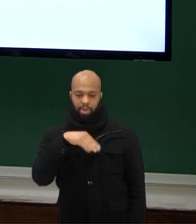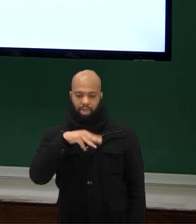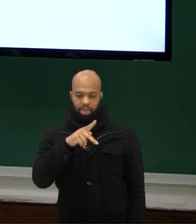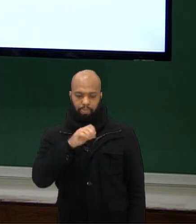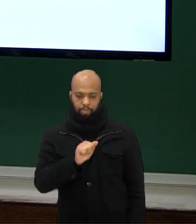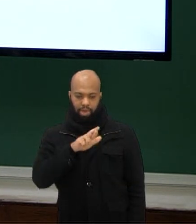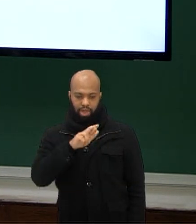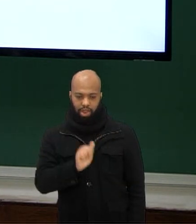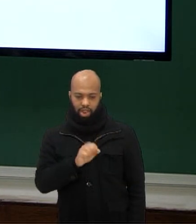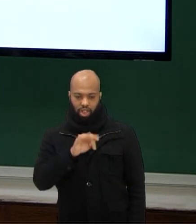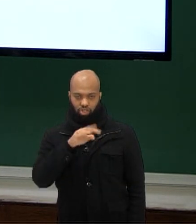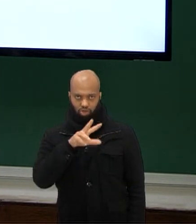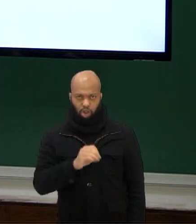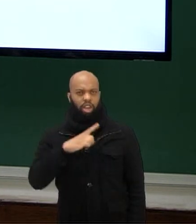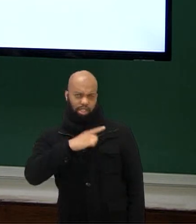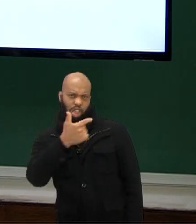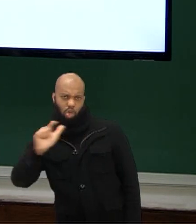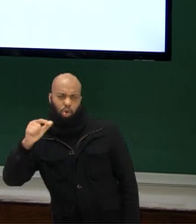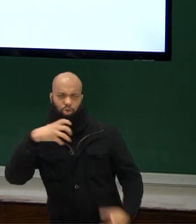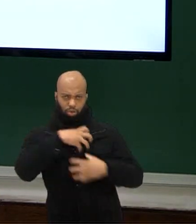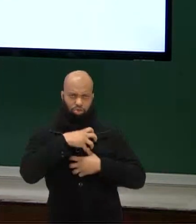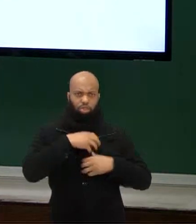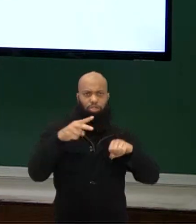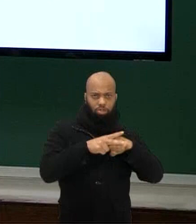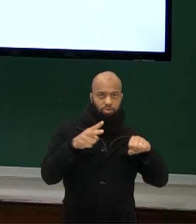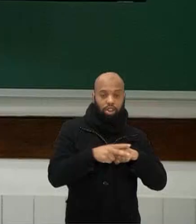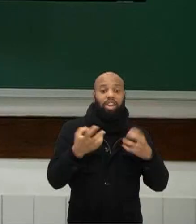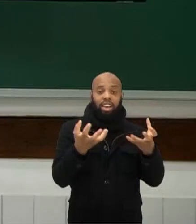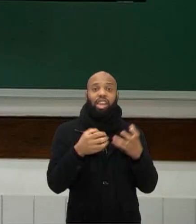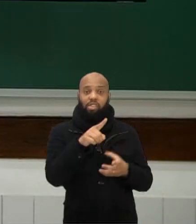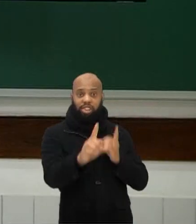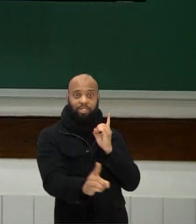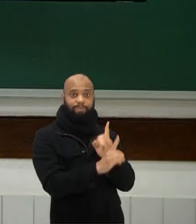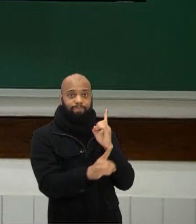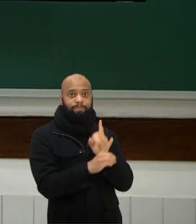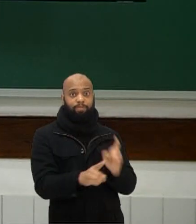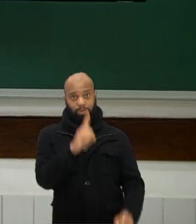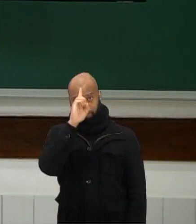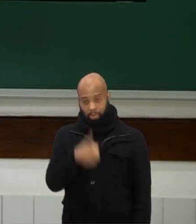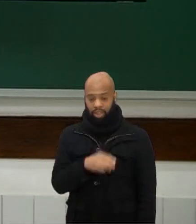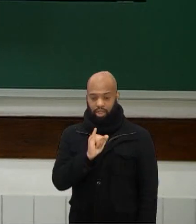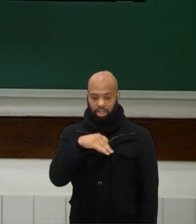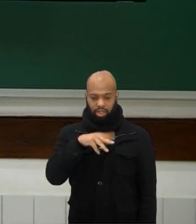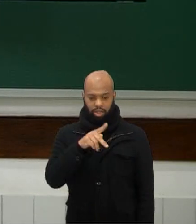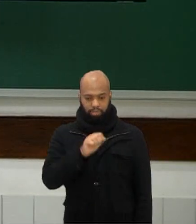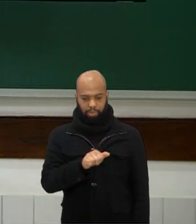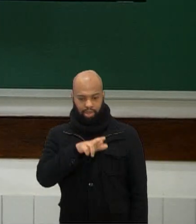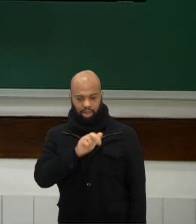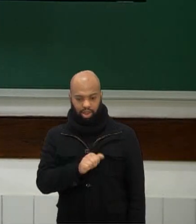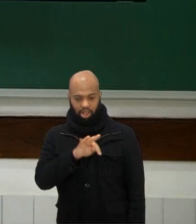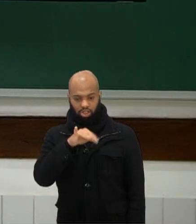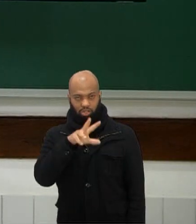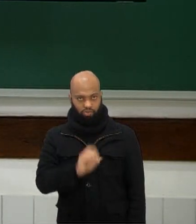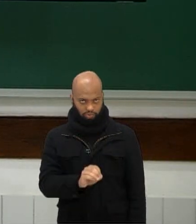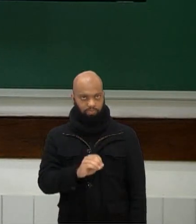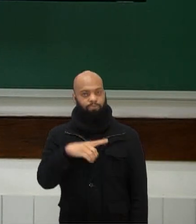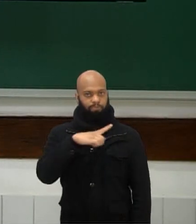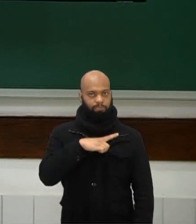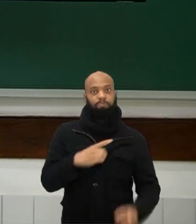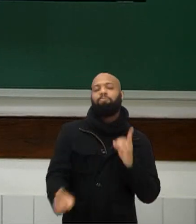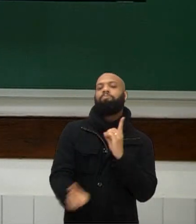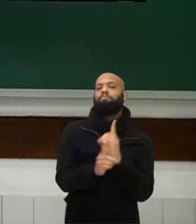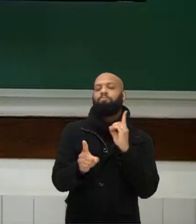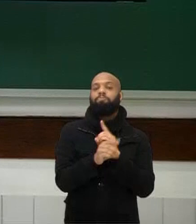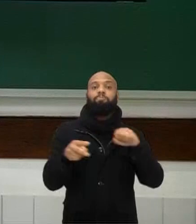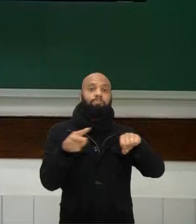ali o modo indicativo, o modo imperativo e o modo subjuntivo. O que você vai encontrar? Então, você ali, nos balões de fala, vocês